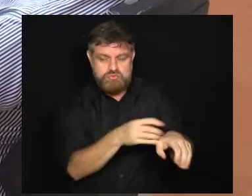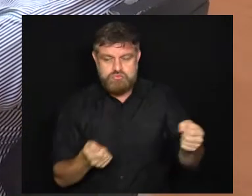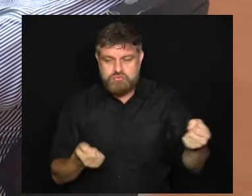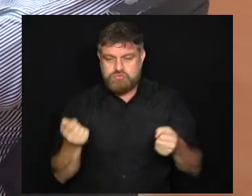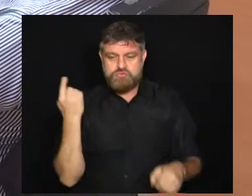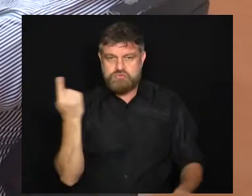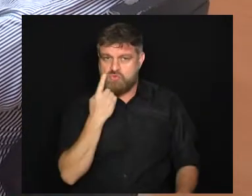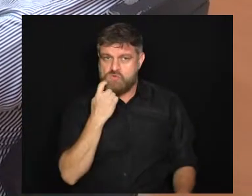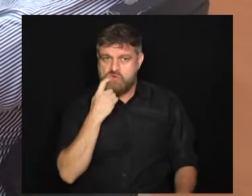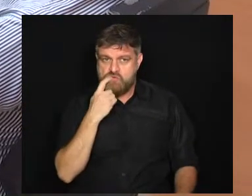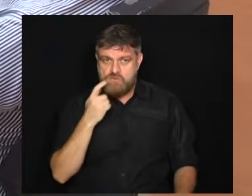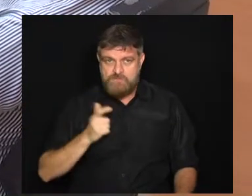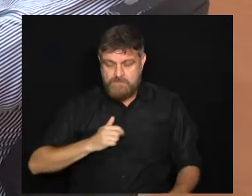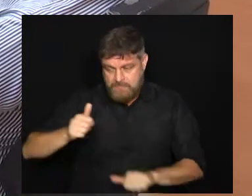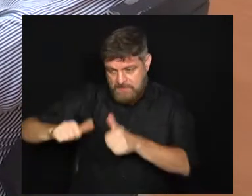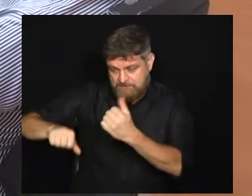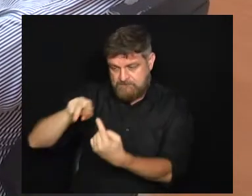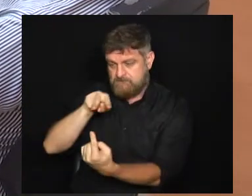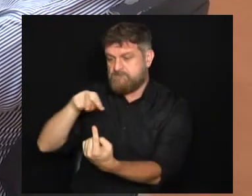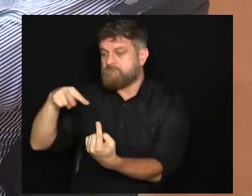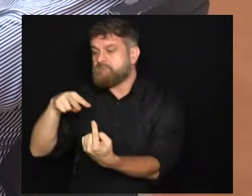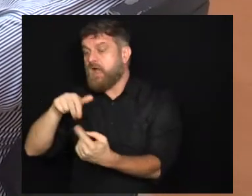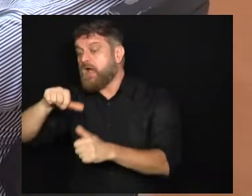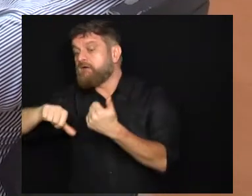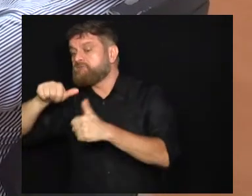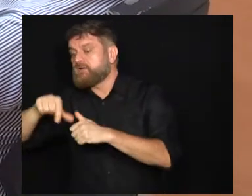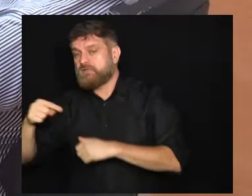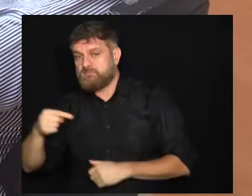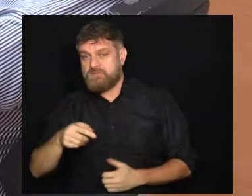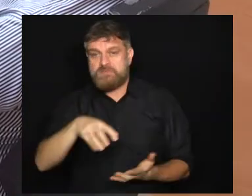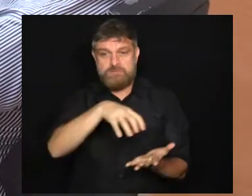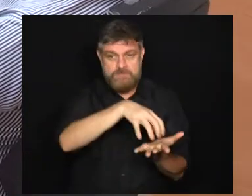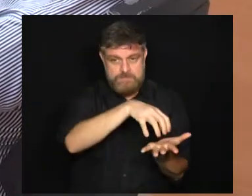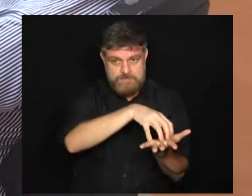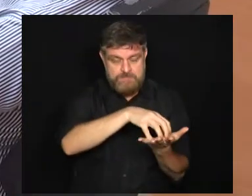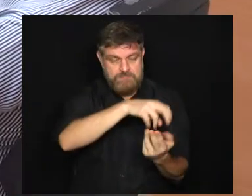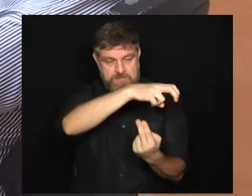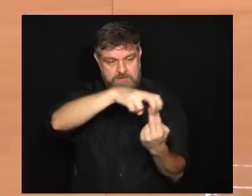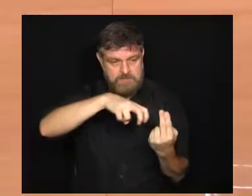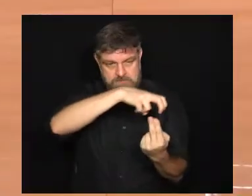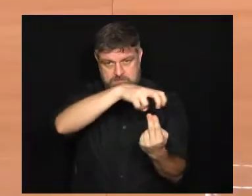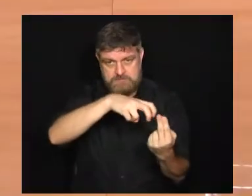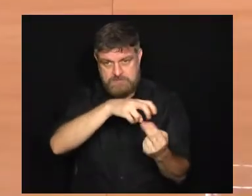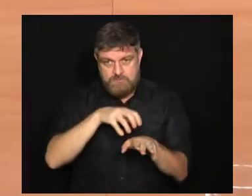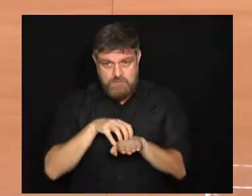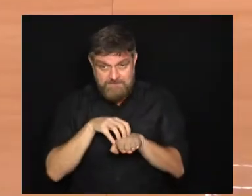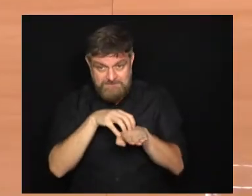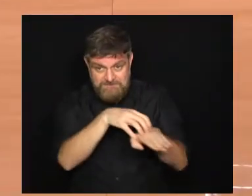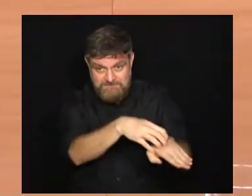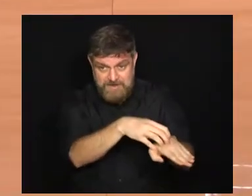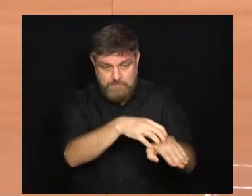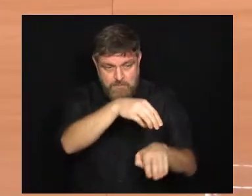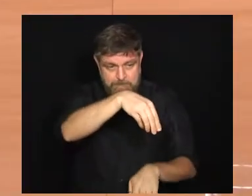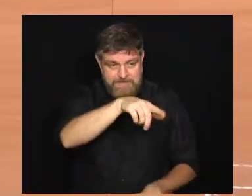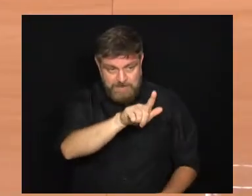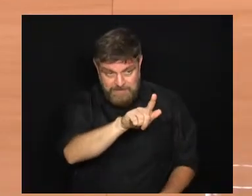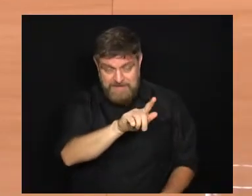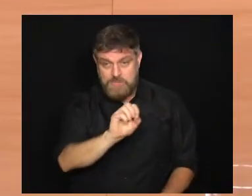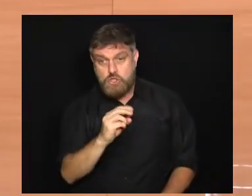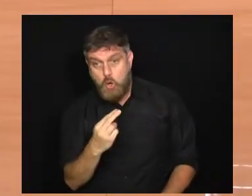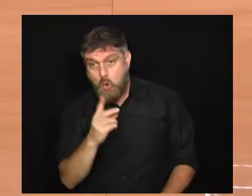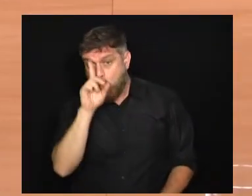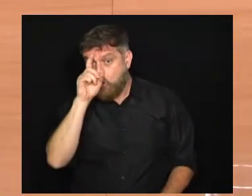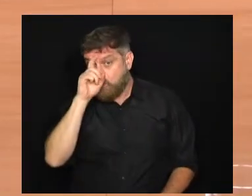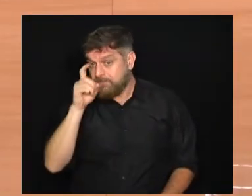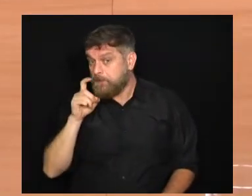enquanto, avaliando o quadro para as unidades, o SAMU transferindo para o Mário Gatti ou para o Ouro Verde.